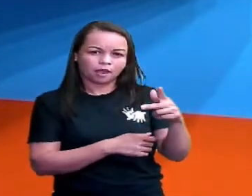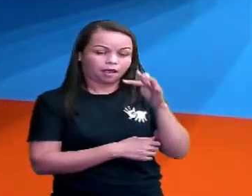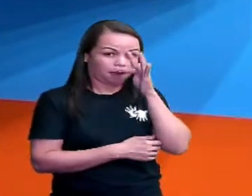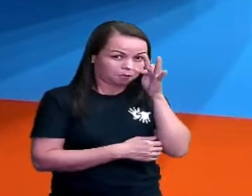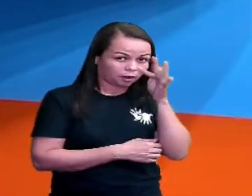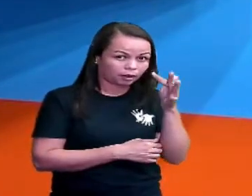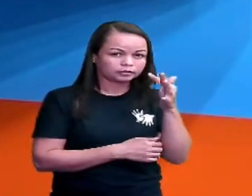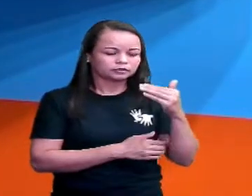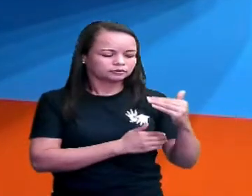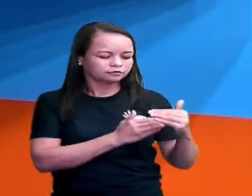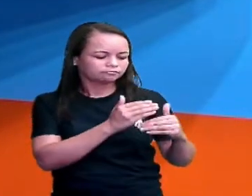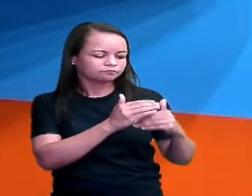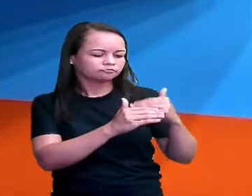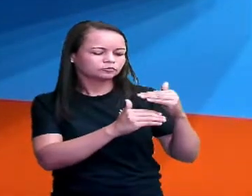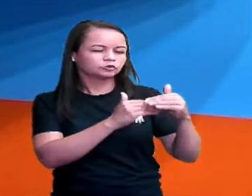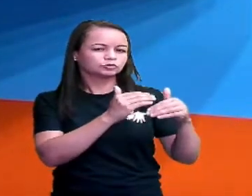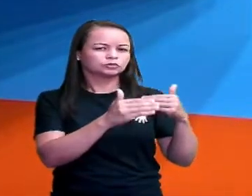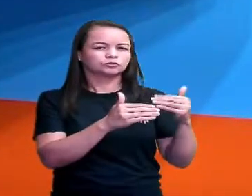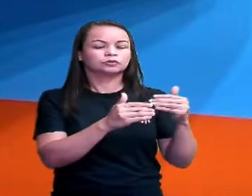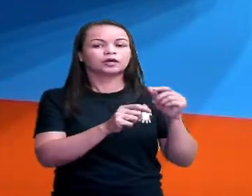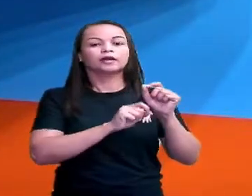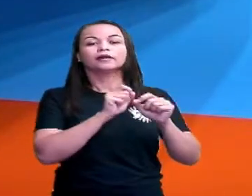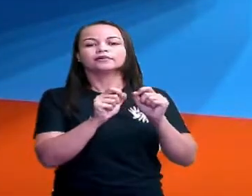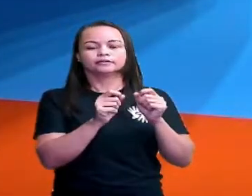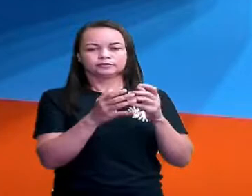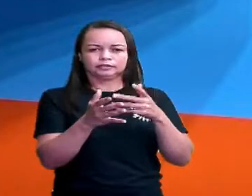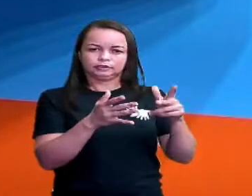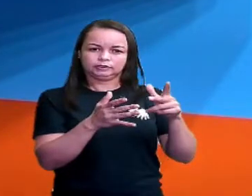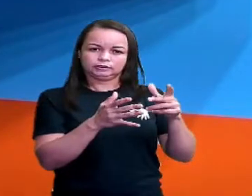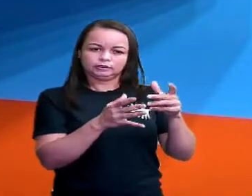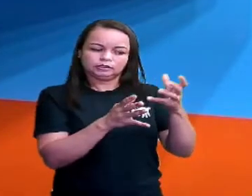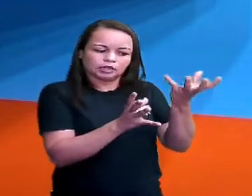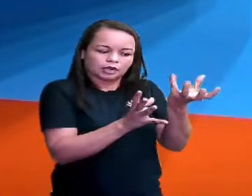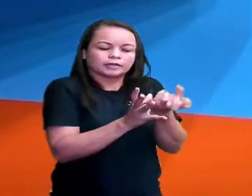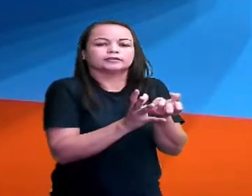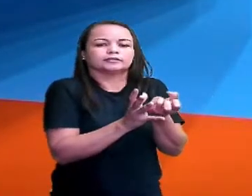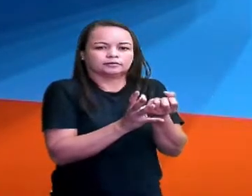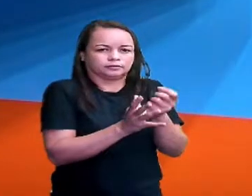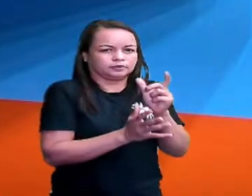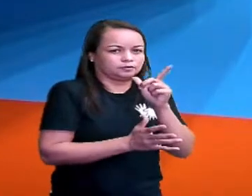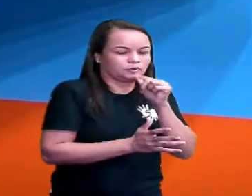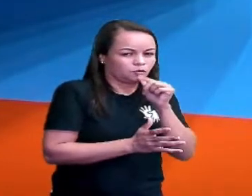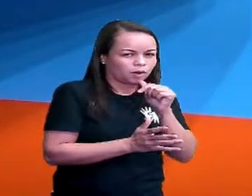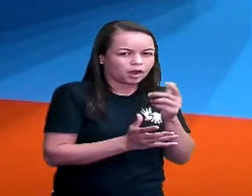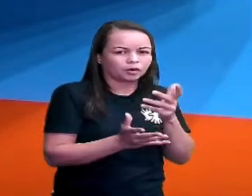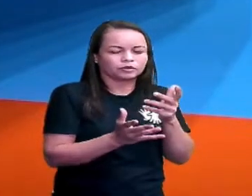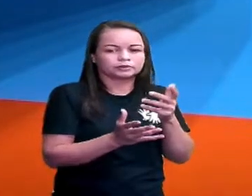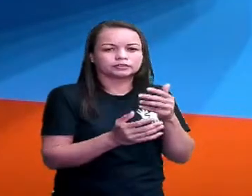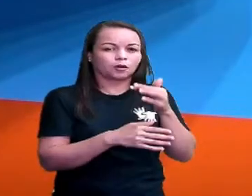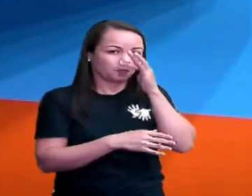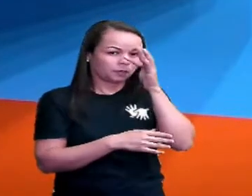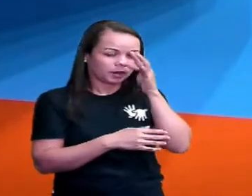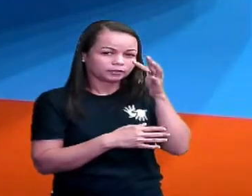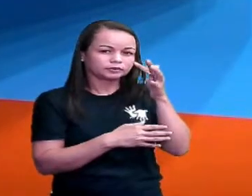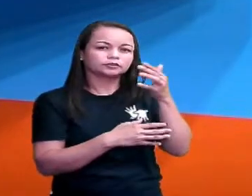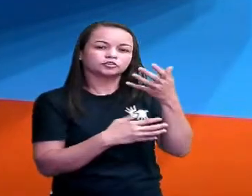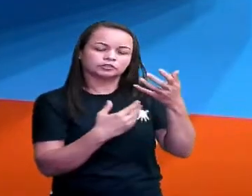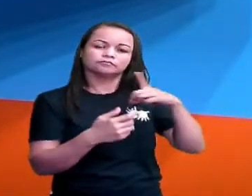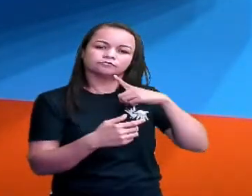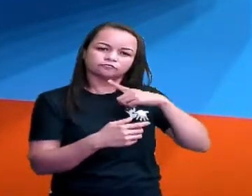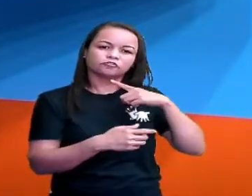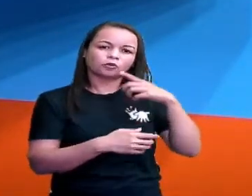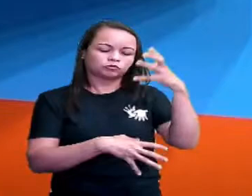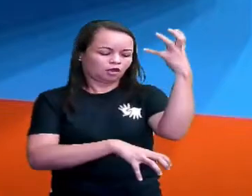desenvolver estruturas que acumulem água. Portanto, são plantas que vão apresentar raízes,